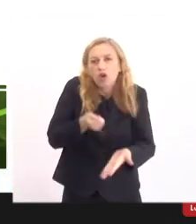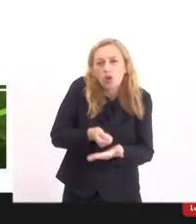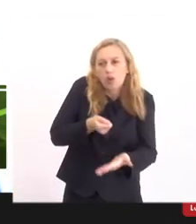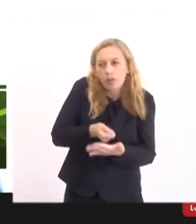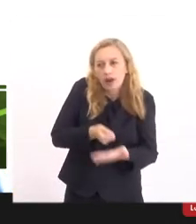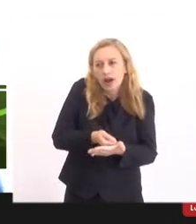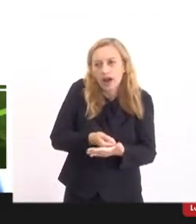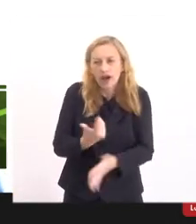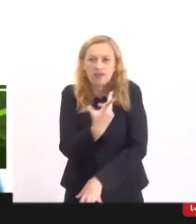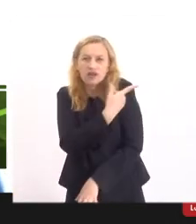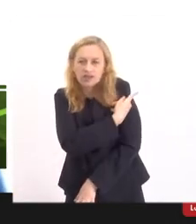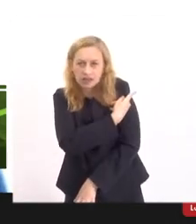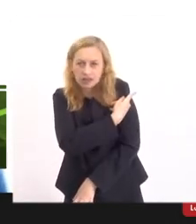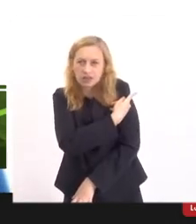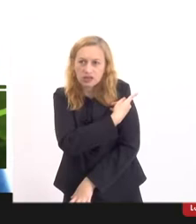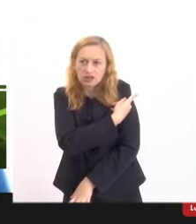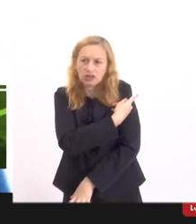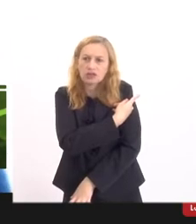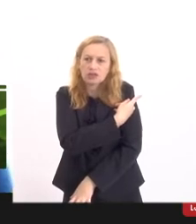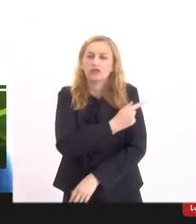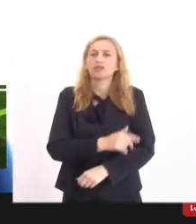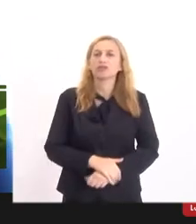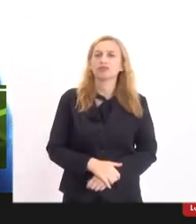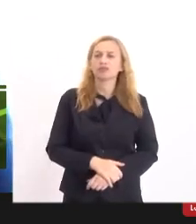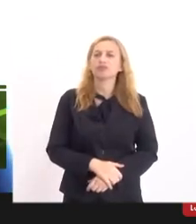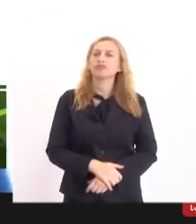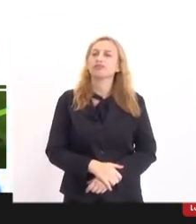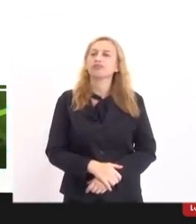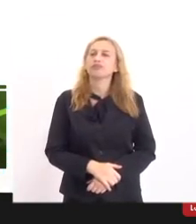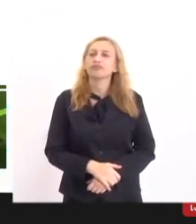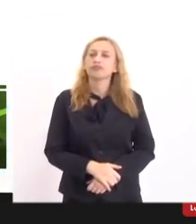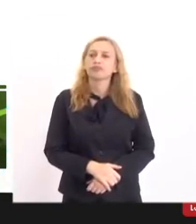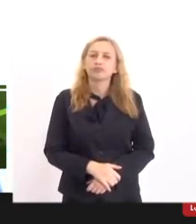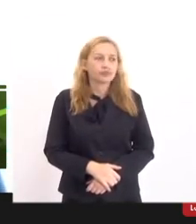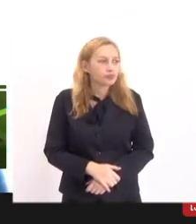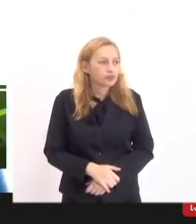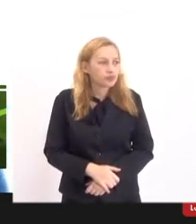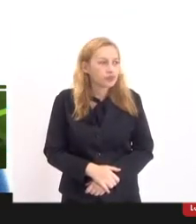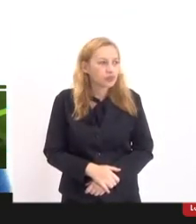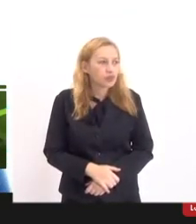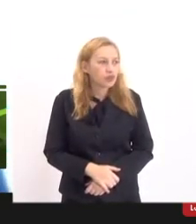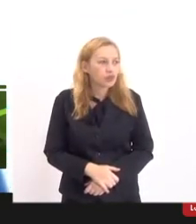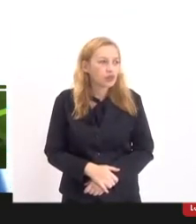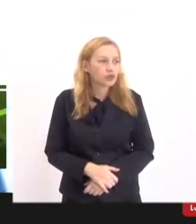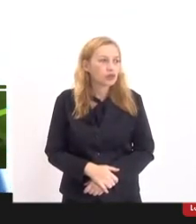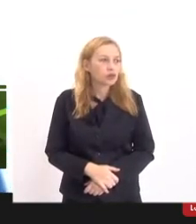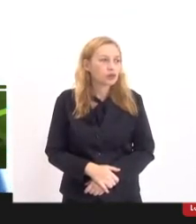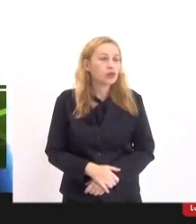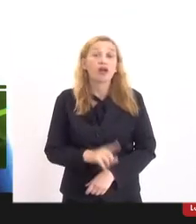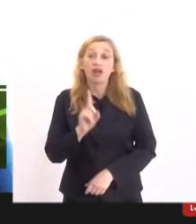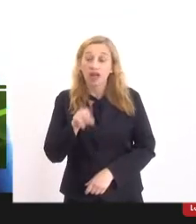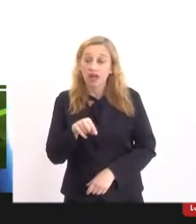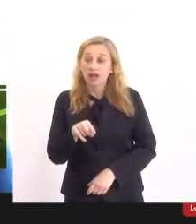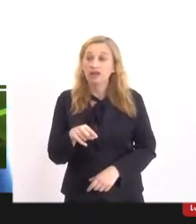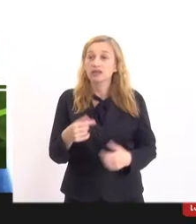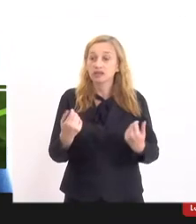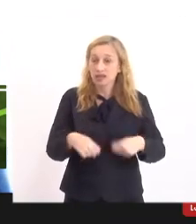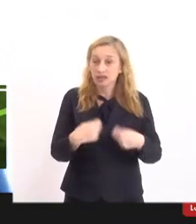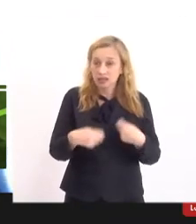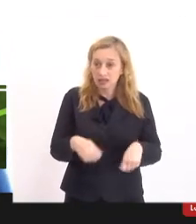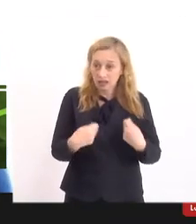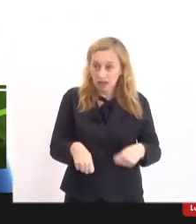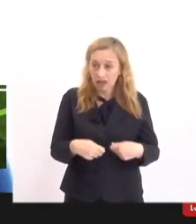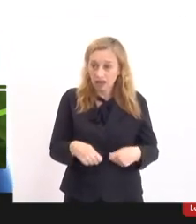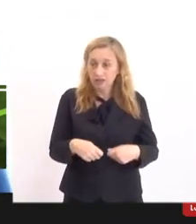processo de vacinação fosse completo nas diferentes enfermidades. A gente entende que isso é extremamente necessário nesse momento